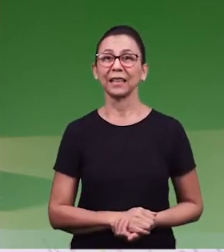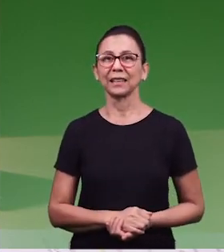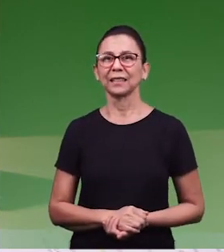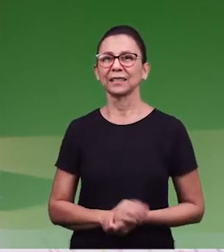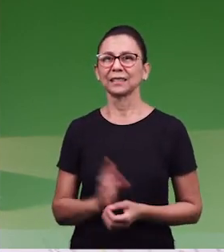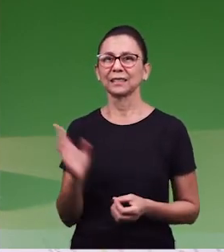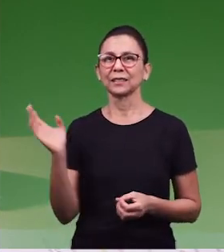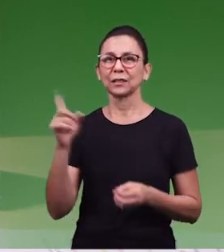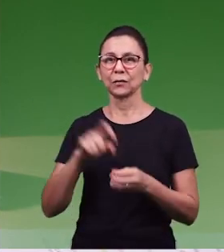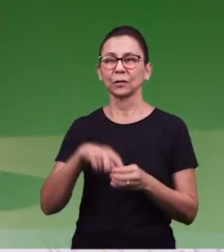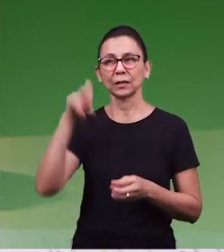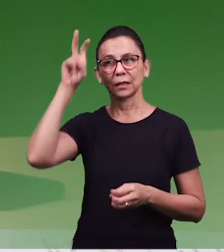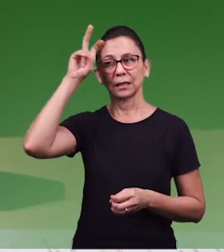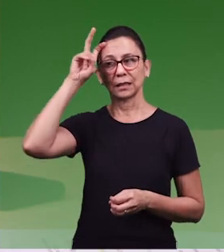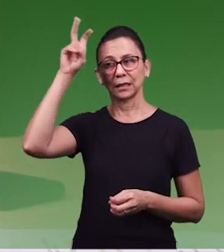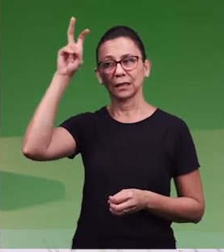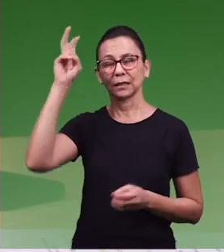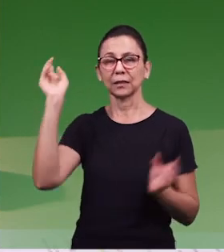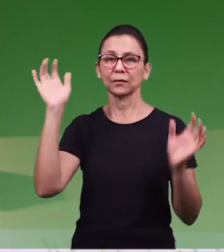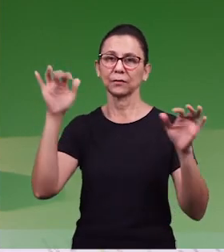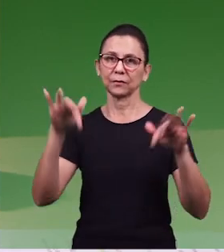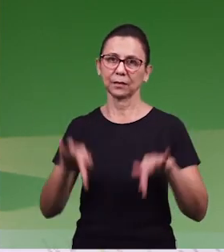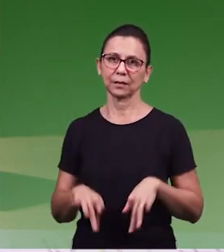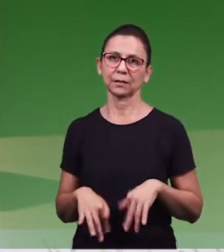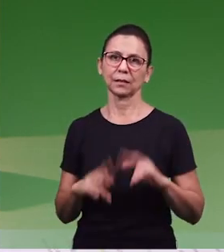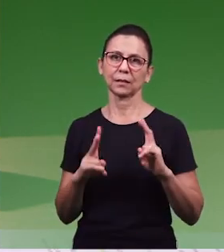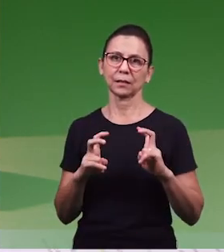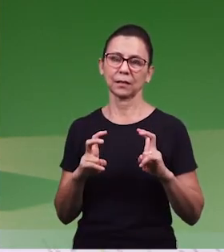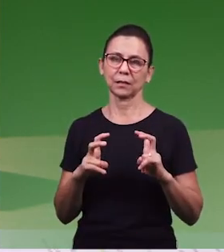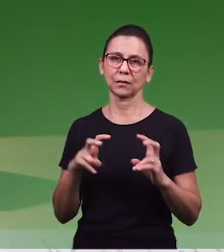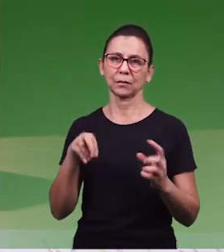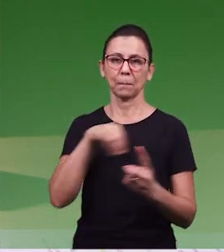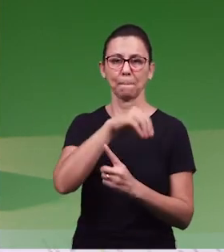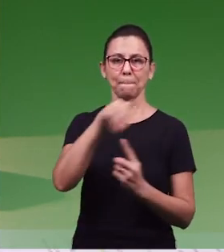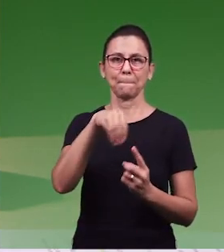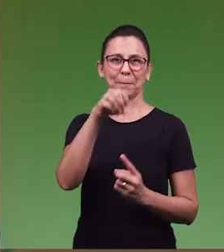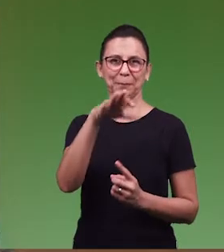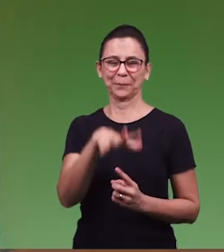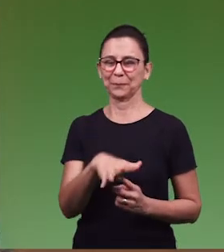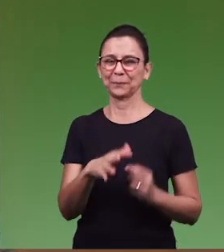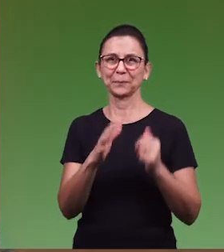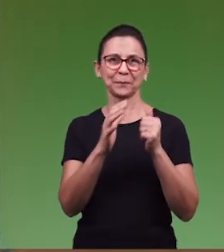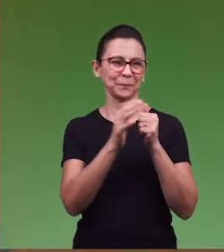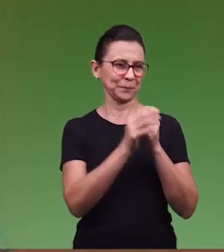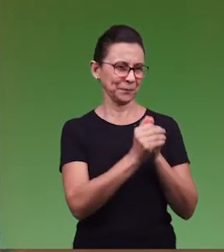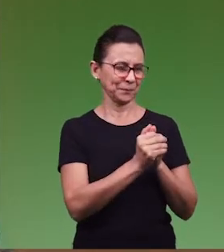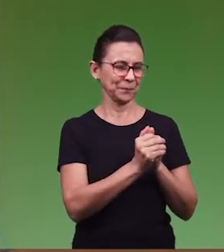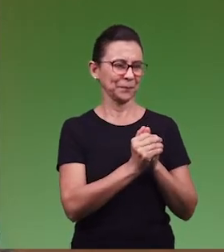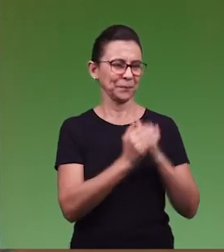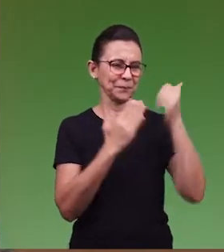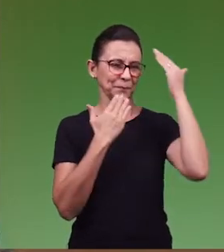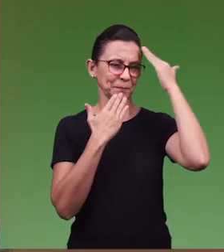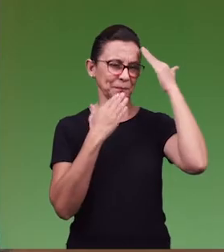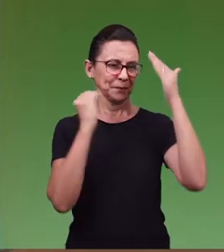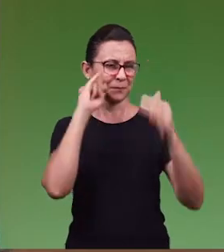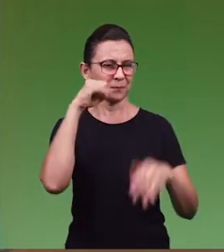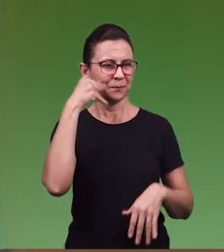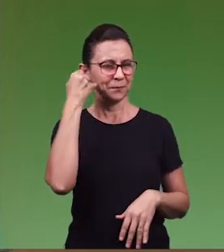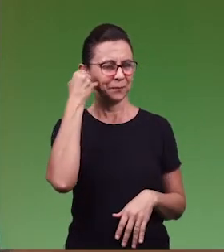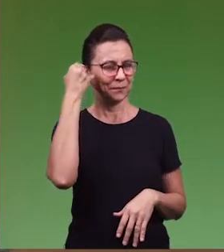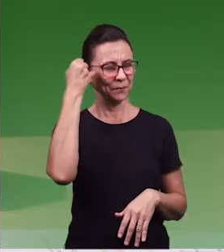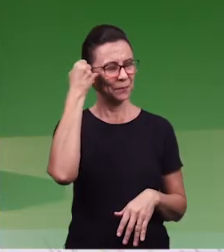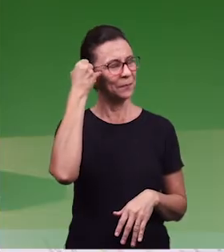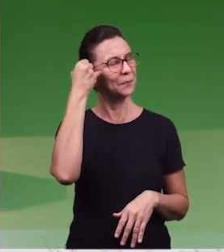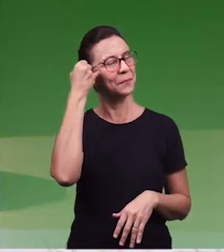para finalizarmos então esse assunto, Recursos da Graça. Amém. Obrigado a você, Josias, pelo convite. Muito obrigado a todos. A paz do Senhor.